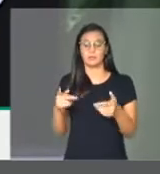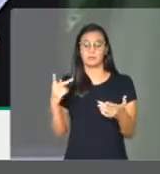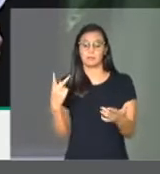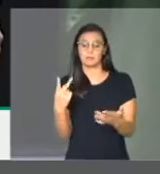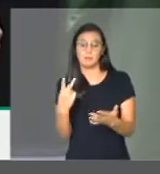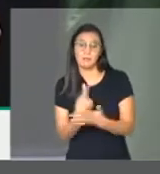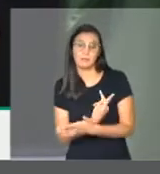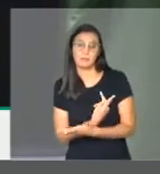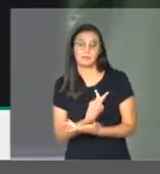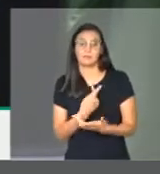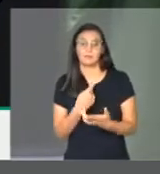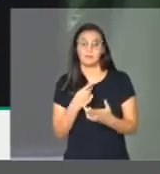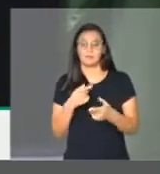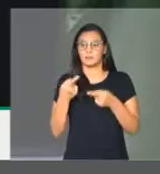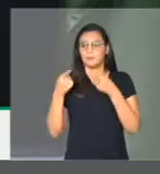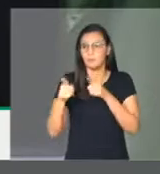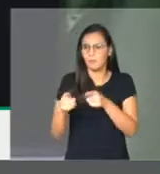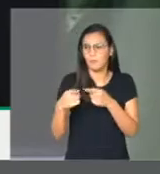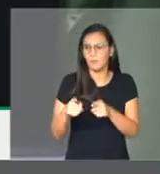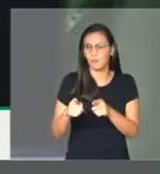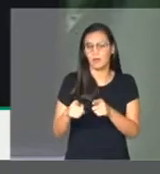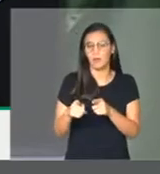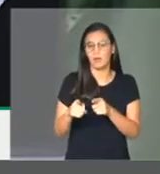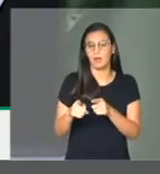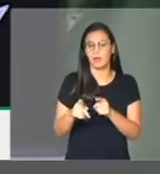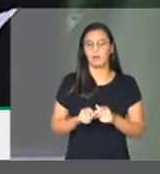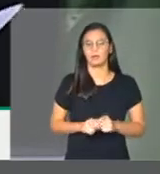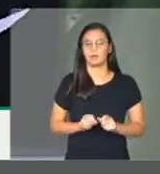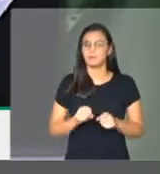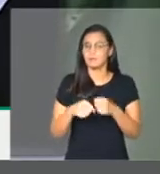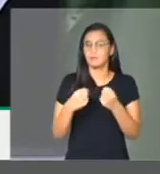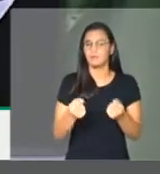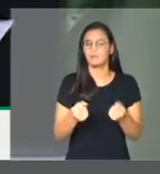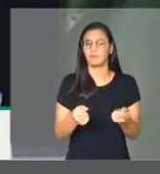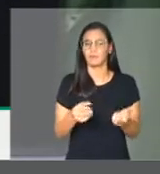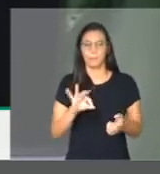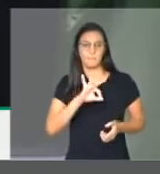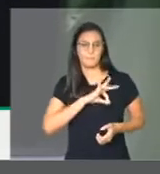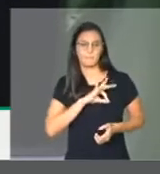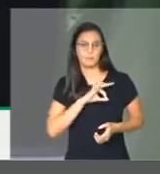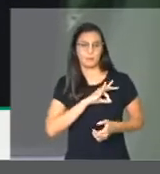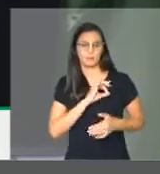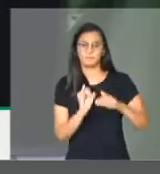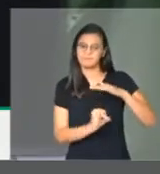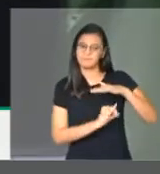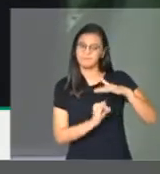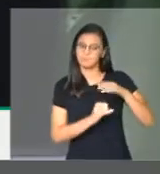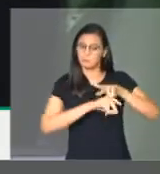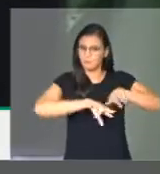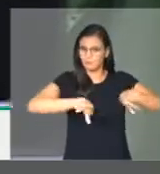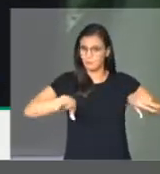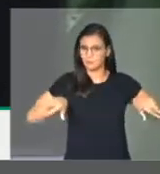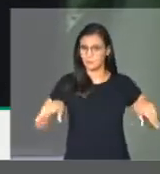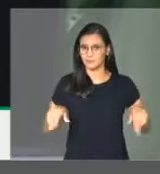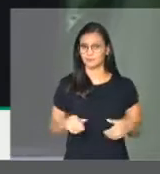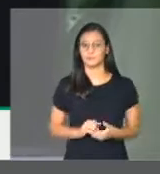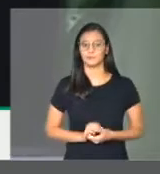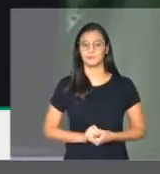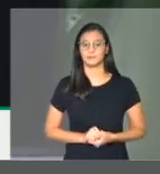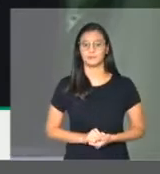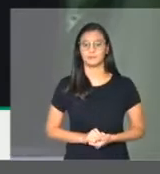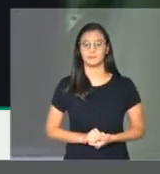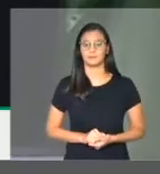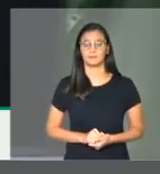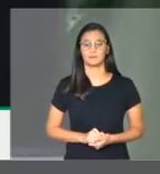forma descaradamente provocativa, desafiando a autoridade das nossas instituições. A